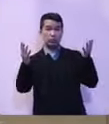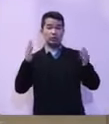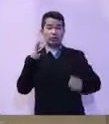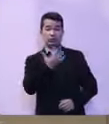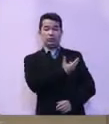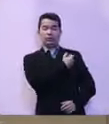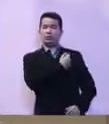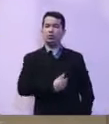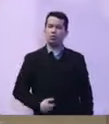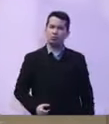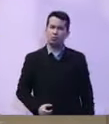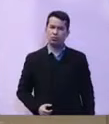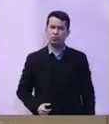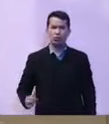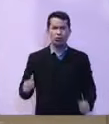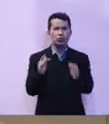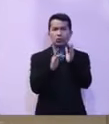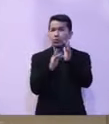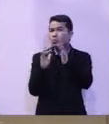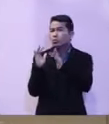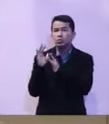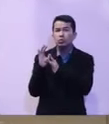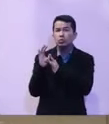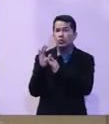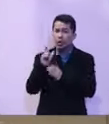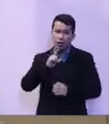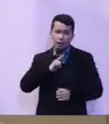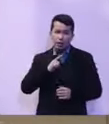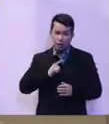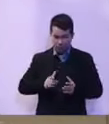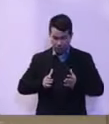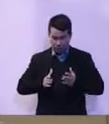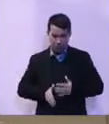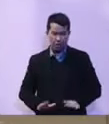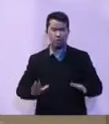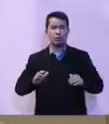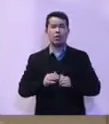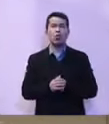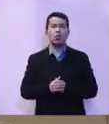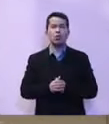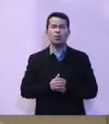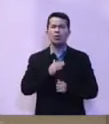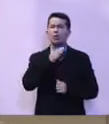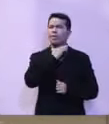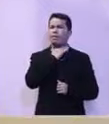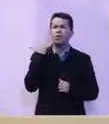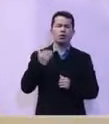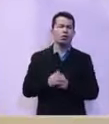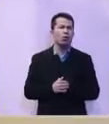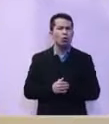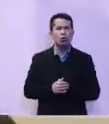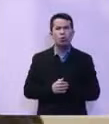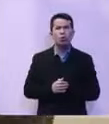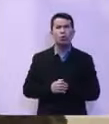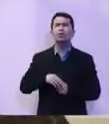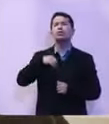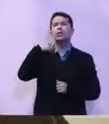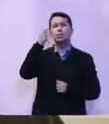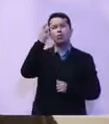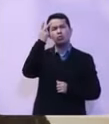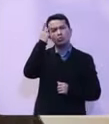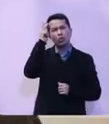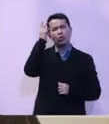nasceu, morreu na cruz, desceu ao Hades e ressuscitou. Mas depende